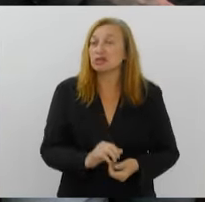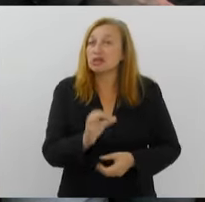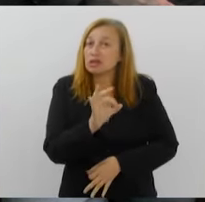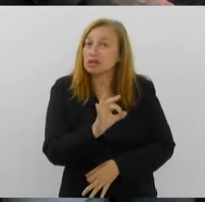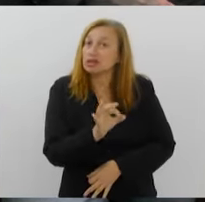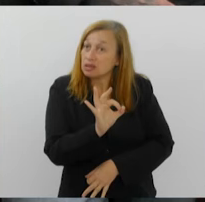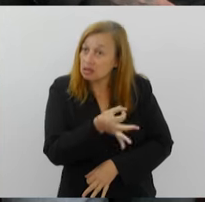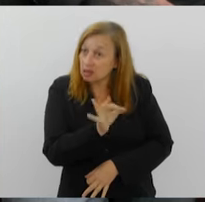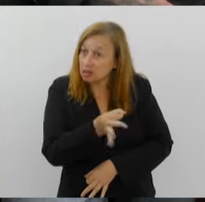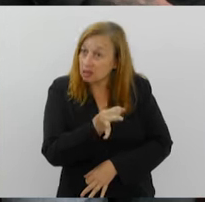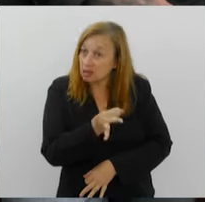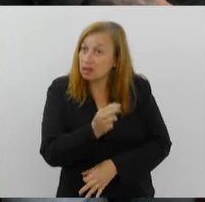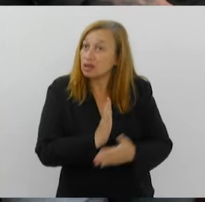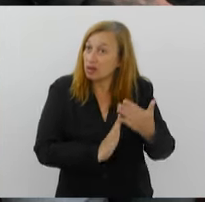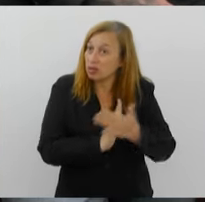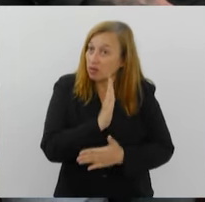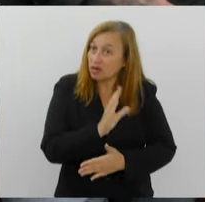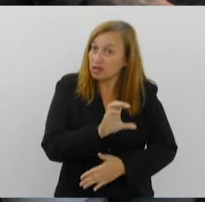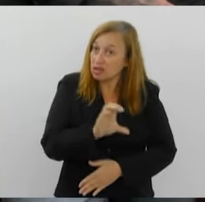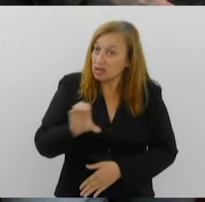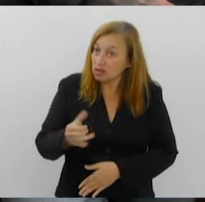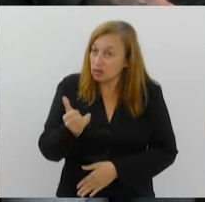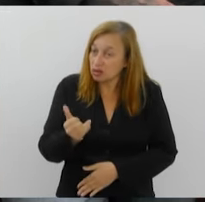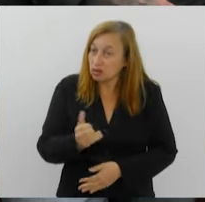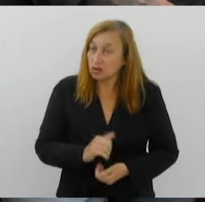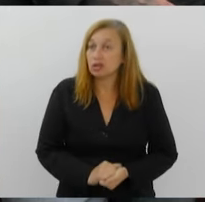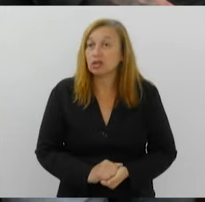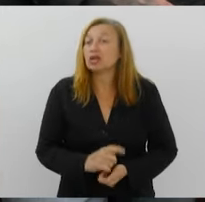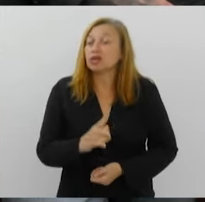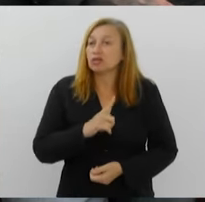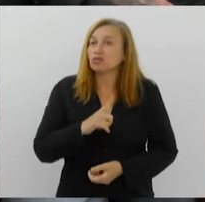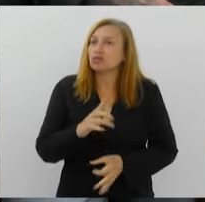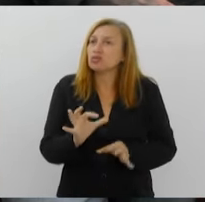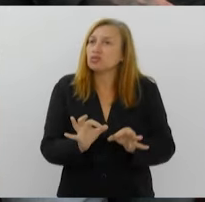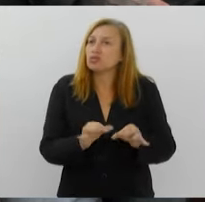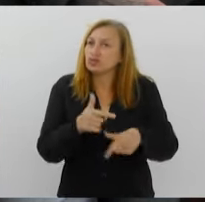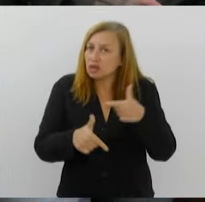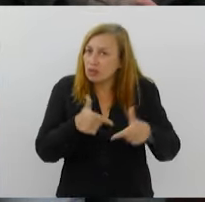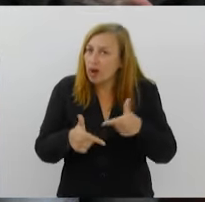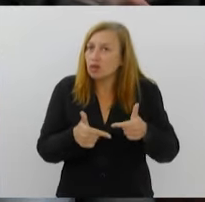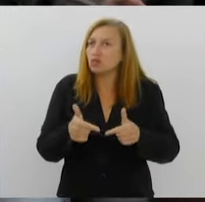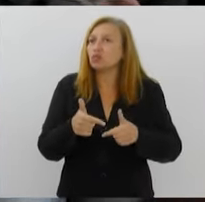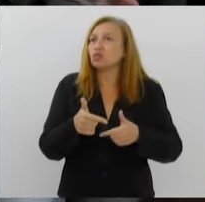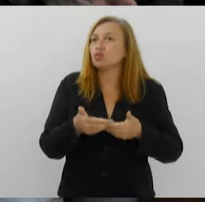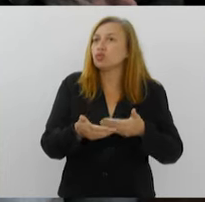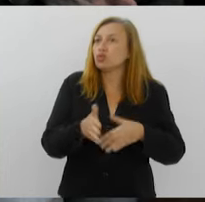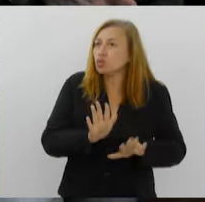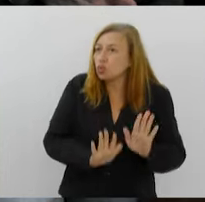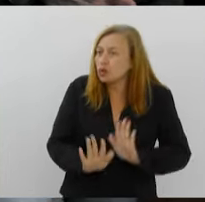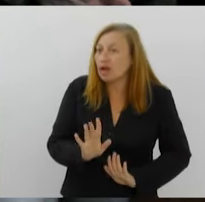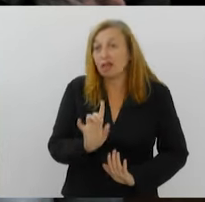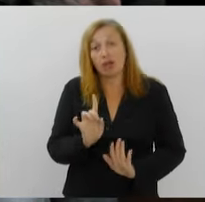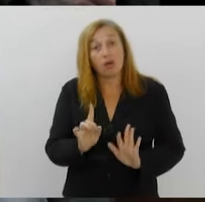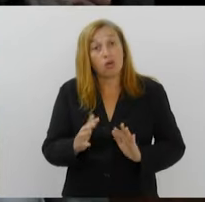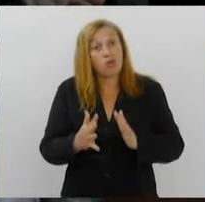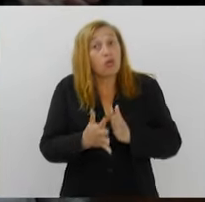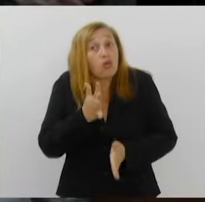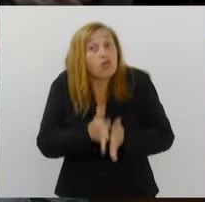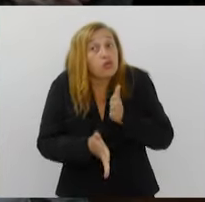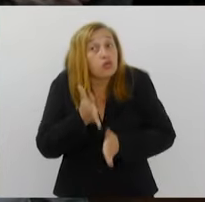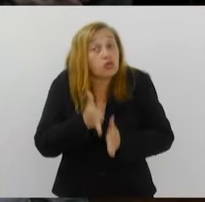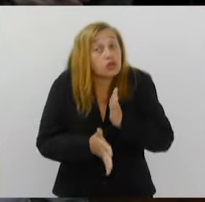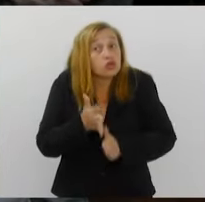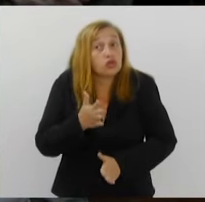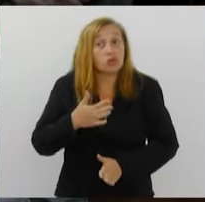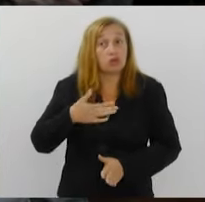absoluta convicção que seria aprovado na CCJ. Eu tenho tido o trabalho e o cuidado de não confundir o meu mandato, sob o ponto de